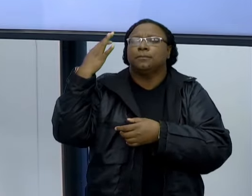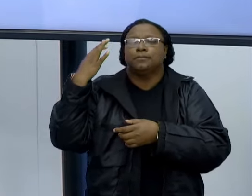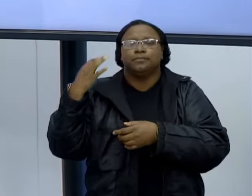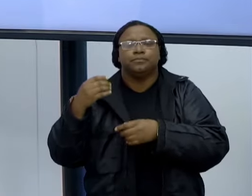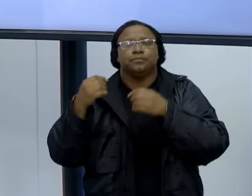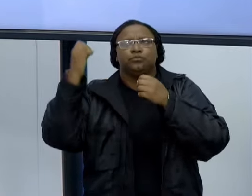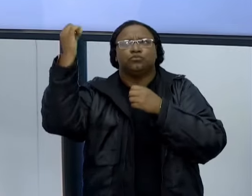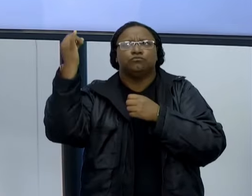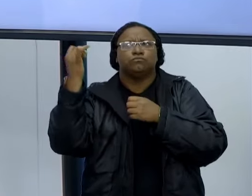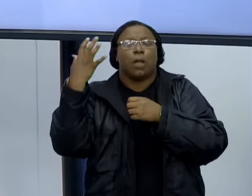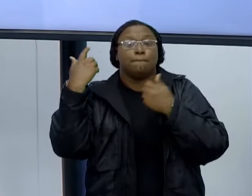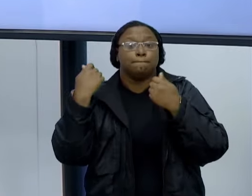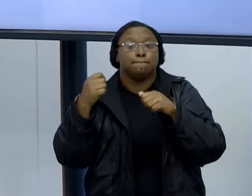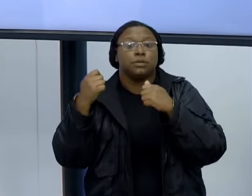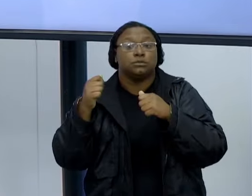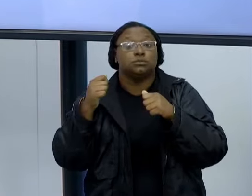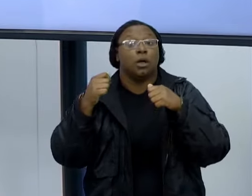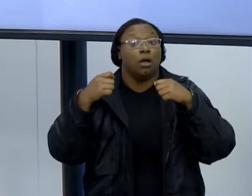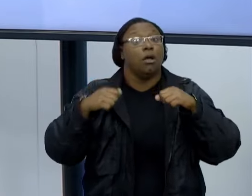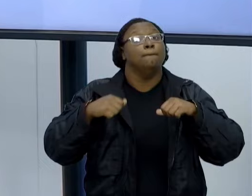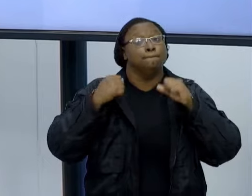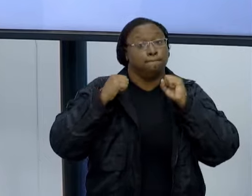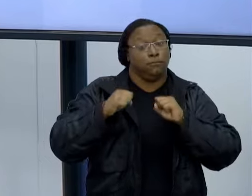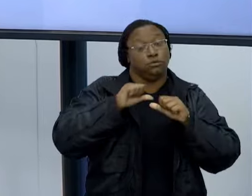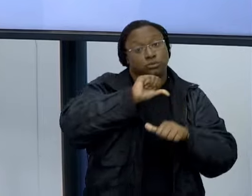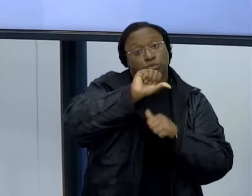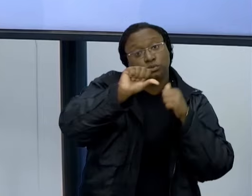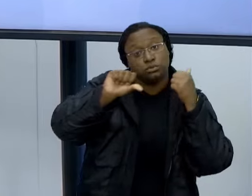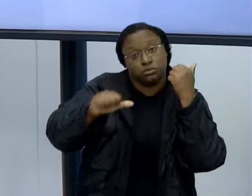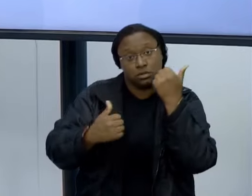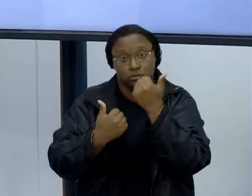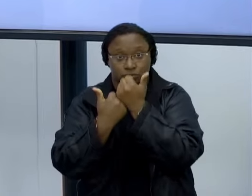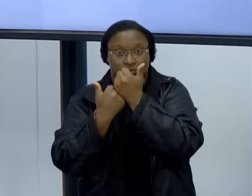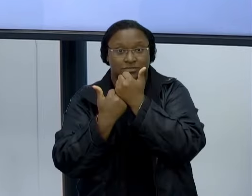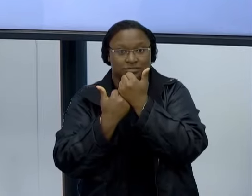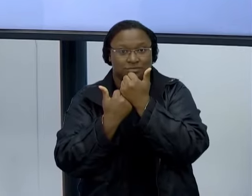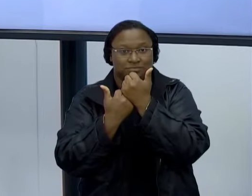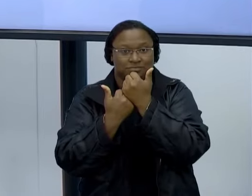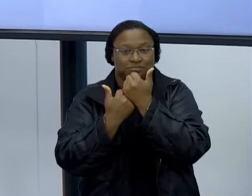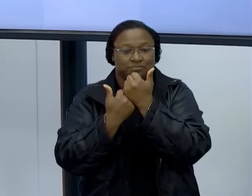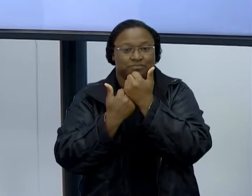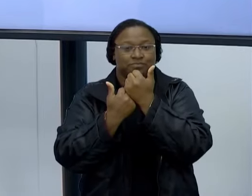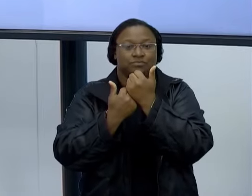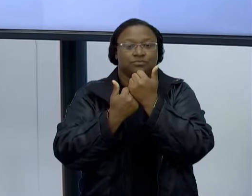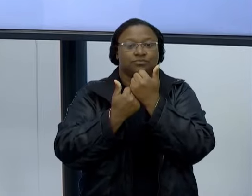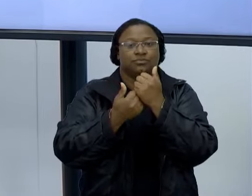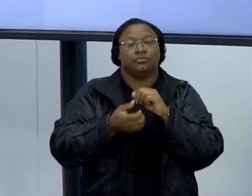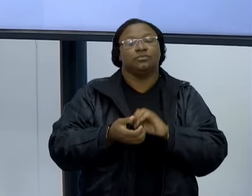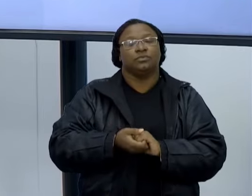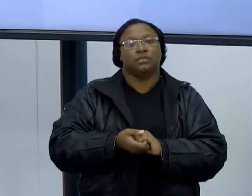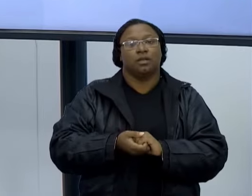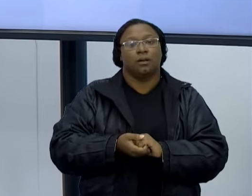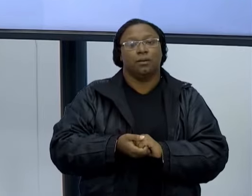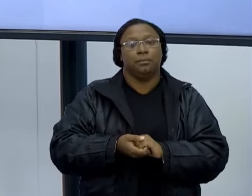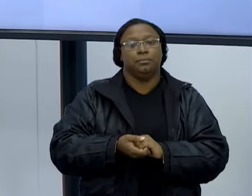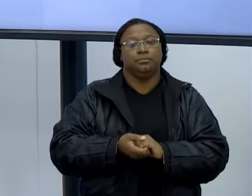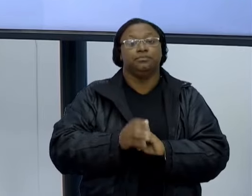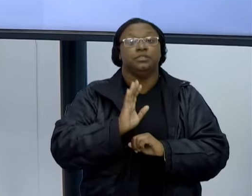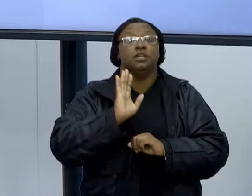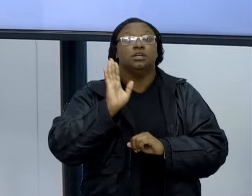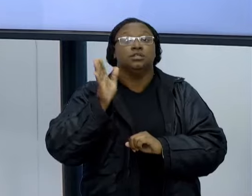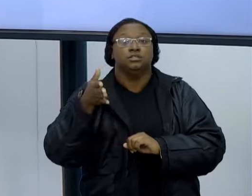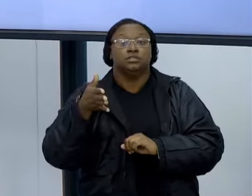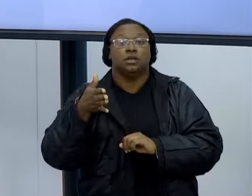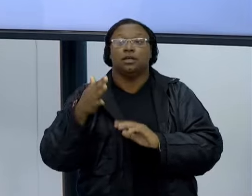gente poderia substituir, né? Na verdade, quantas luminárias da lâmpada que a gente tem aí já instalada